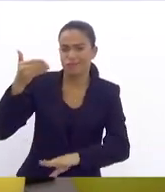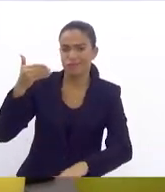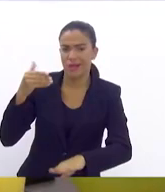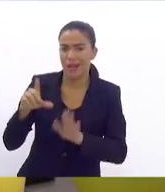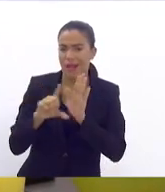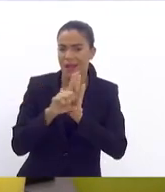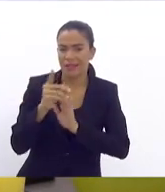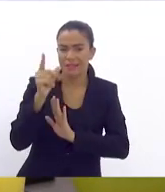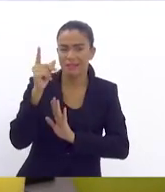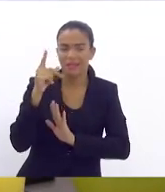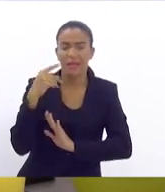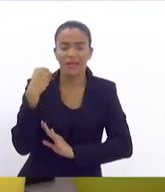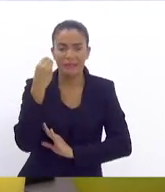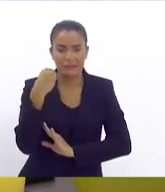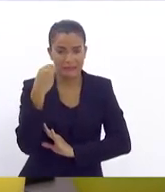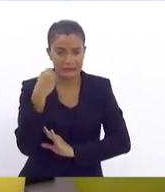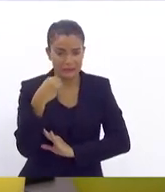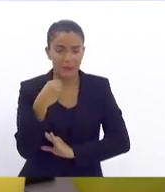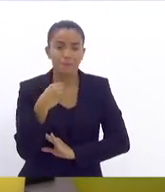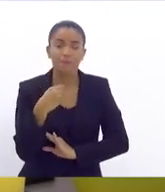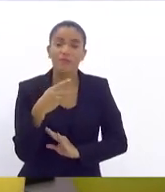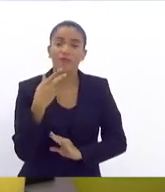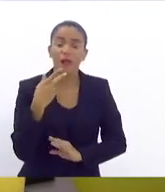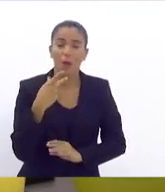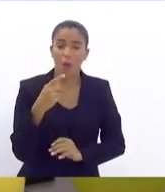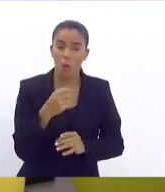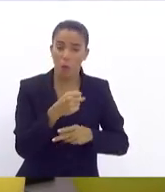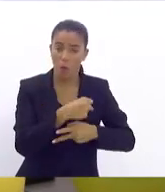quando você fala o poder regulamentará,